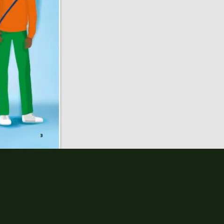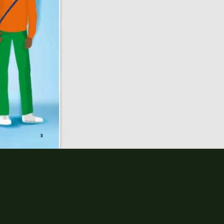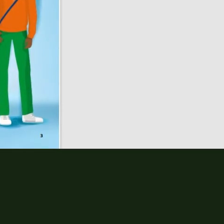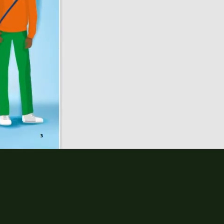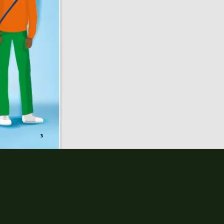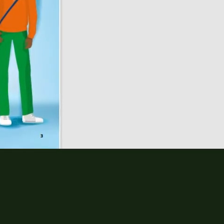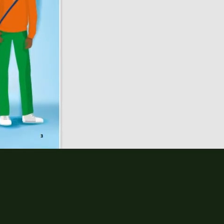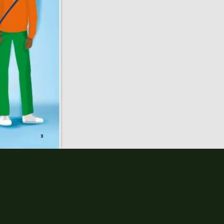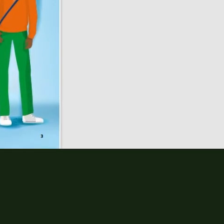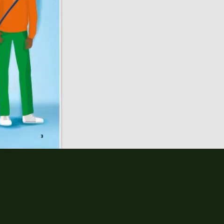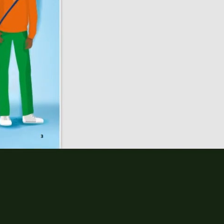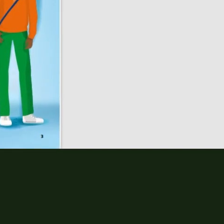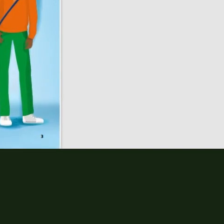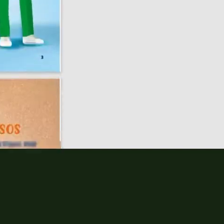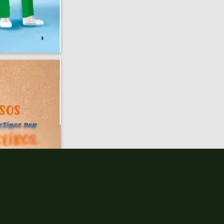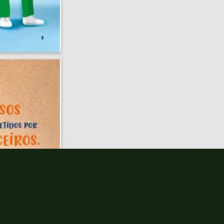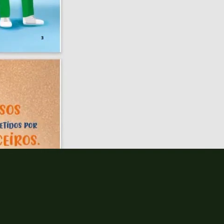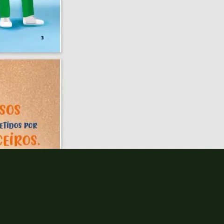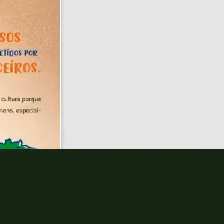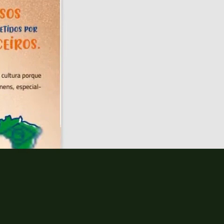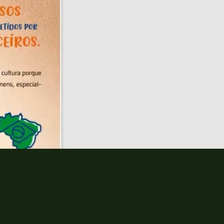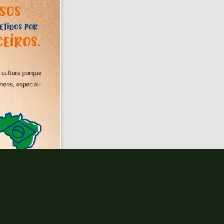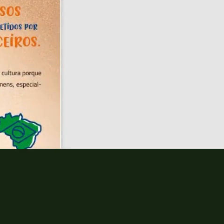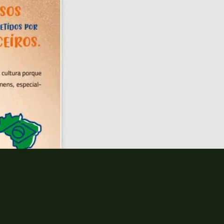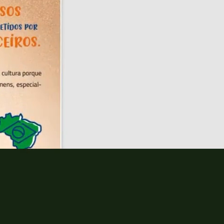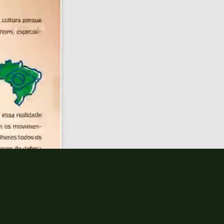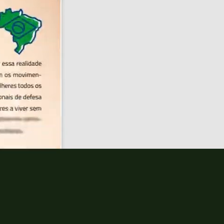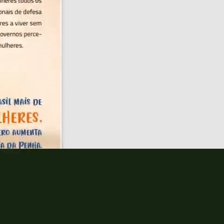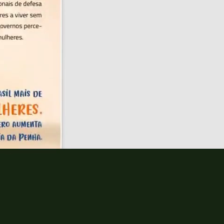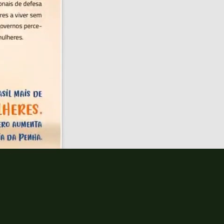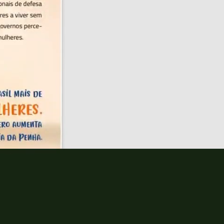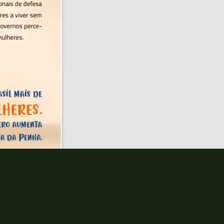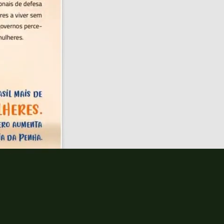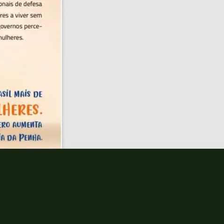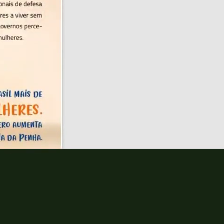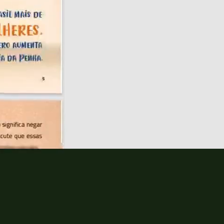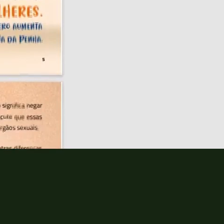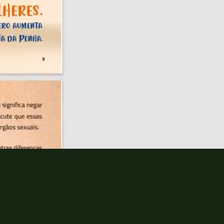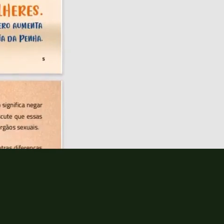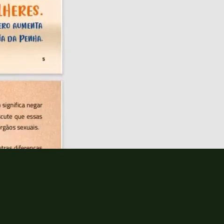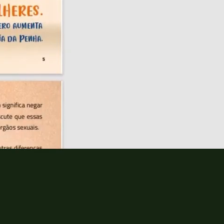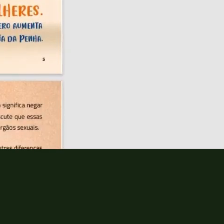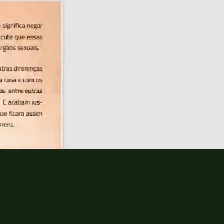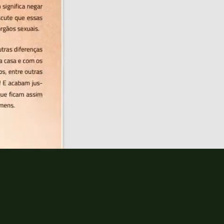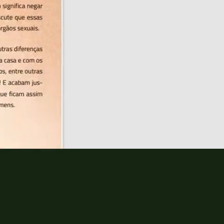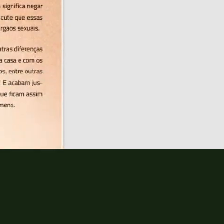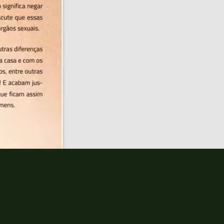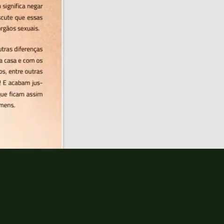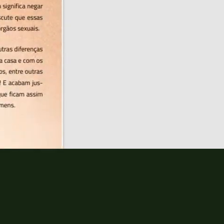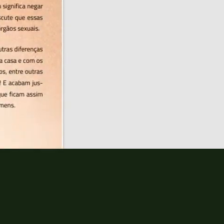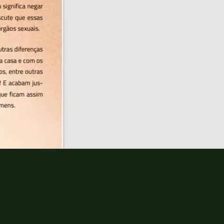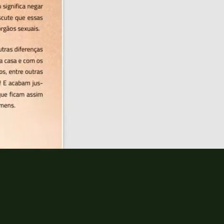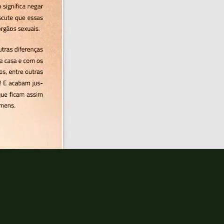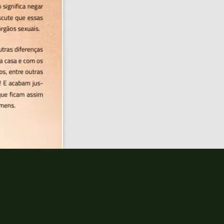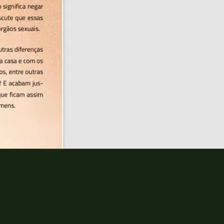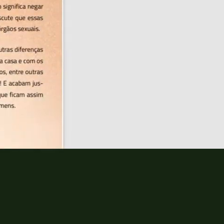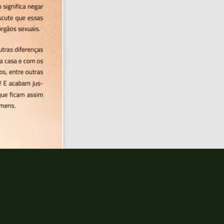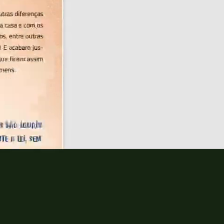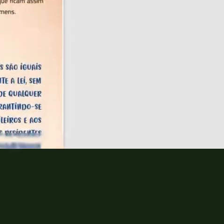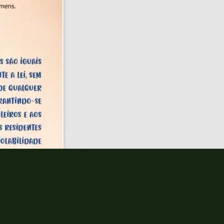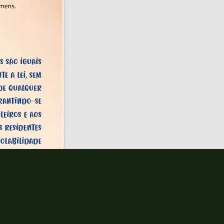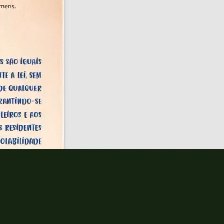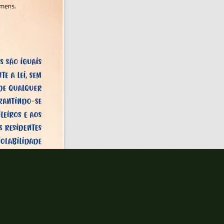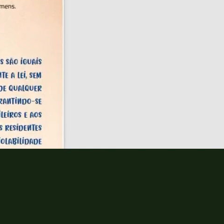cartilhas disponíveis, por exemplo, no TJDF e o Núcleo Judiciário da Mulher, que também tem muito material interessante,